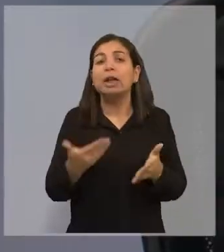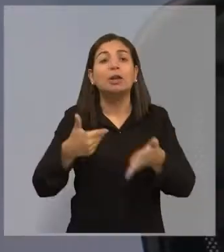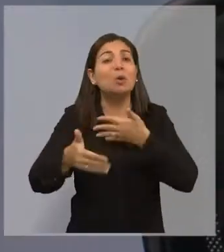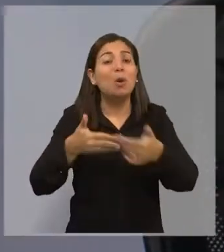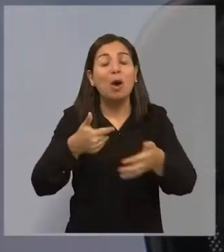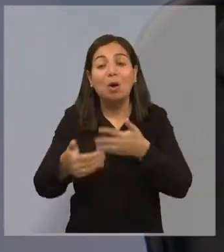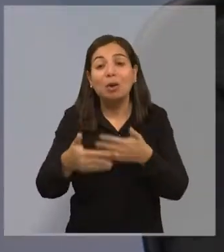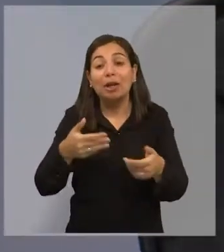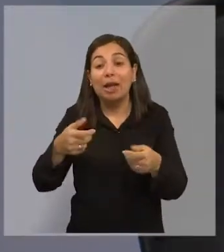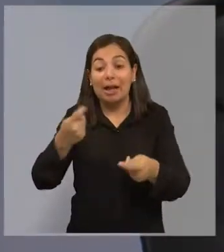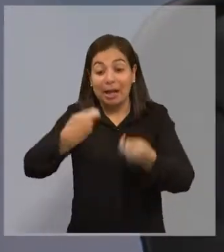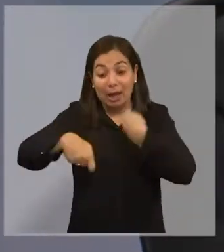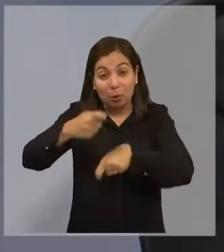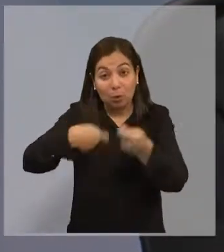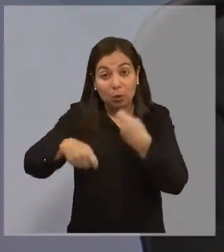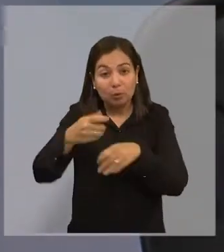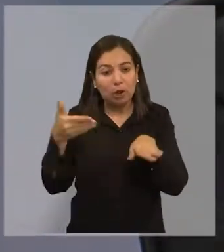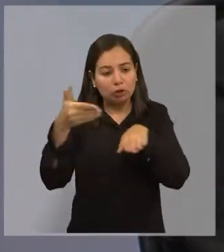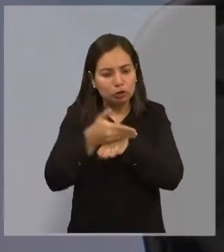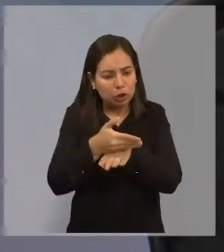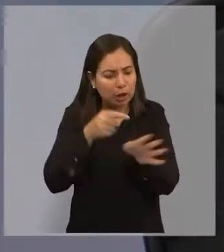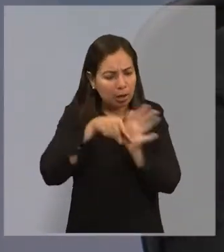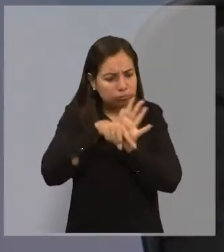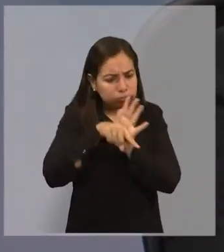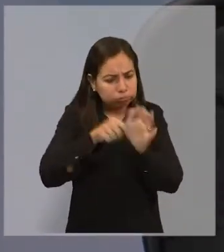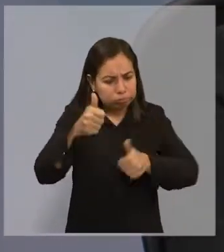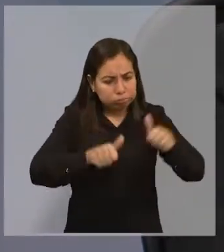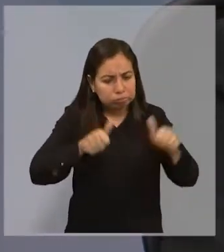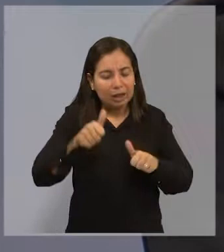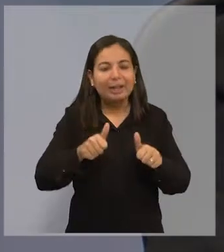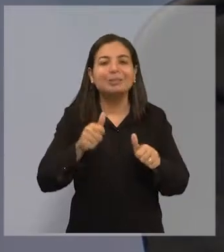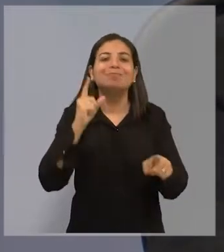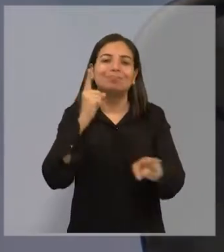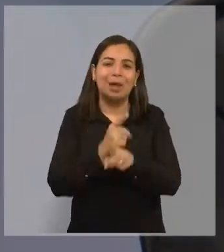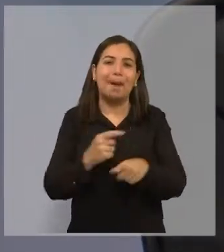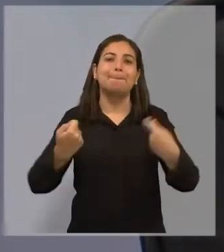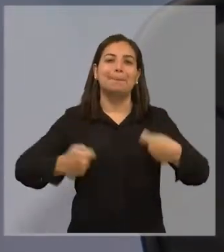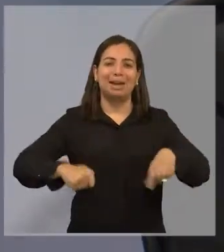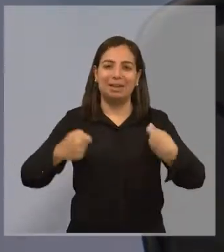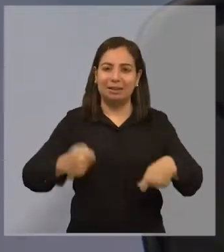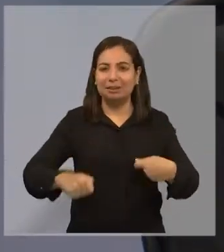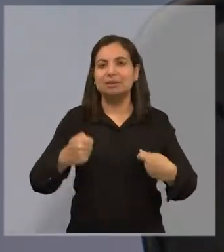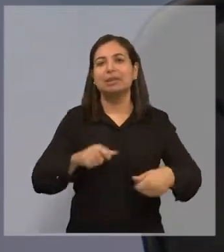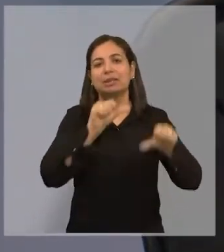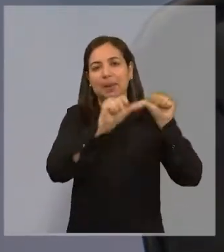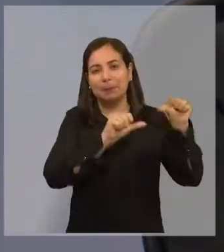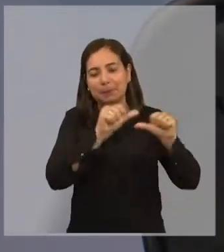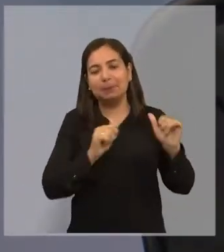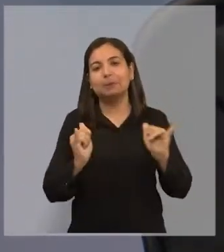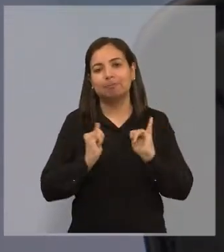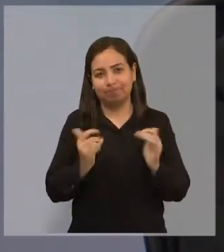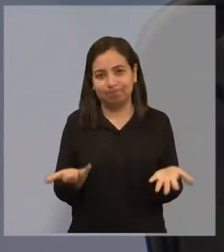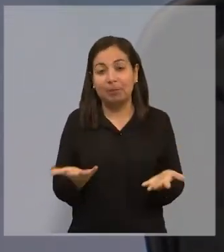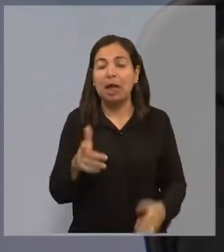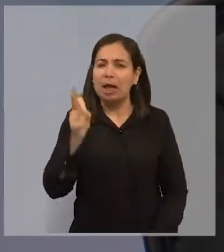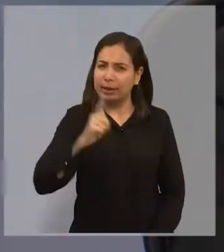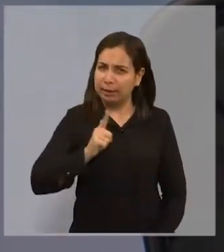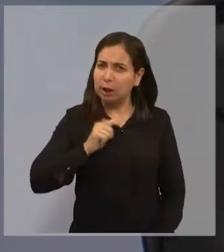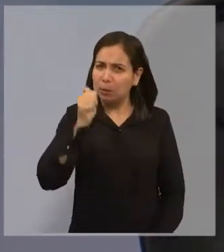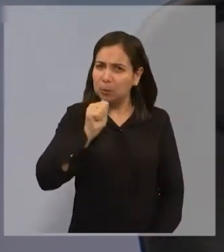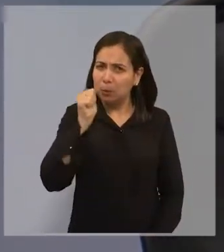economista que vai analisar as contas do Brasil, chega a essa conclusão. Nós, por exemplo, tinha uma mulher de 90